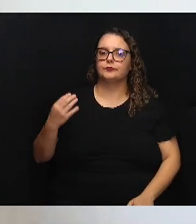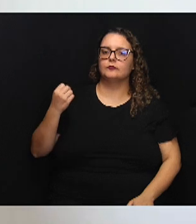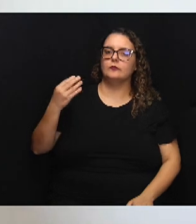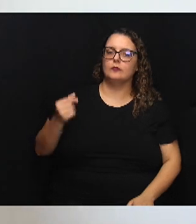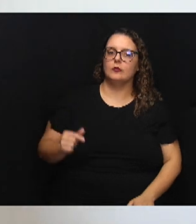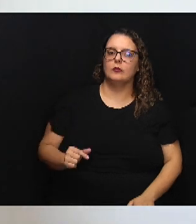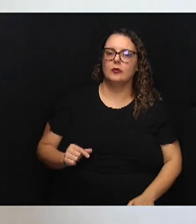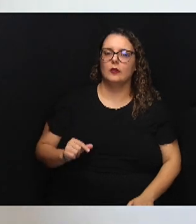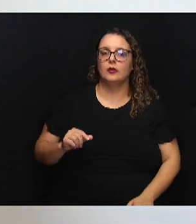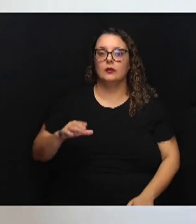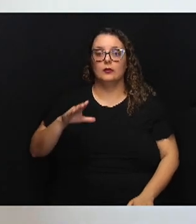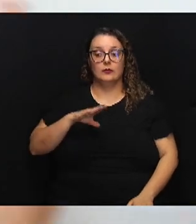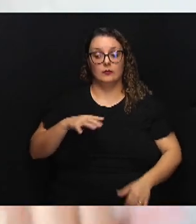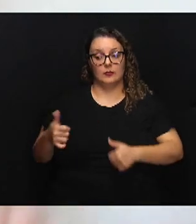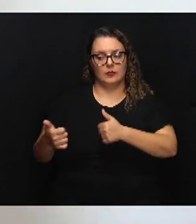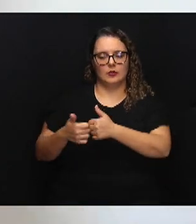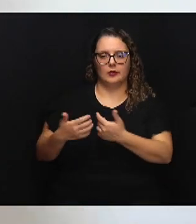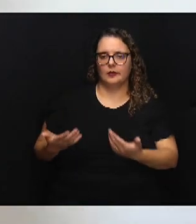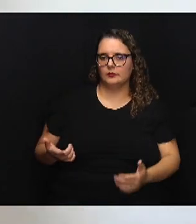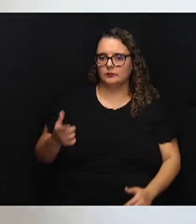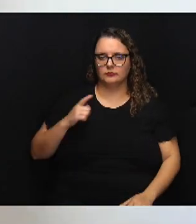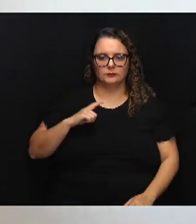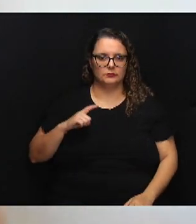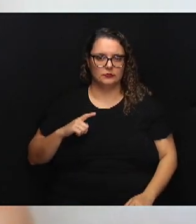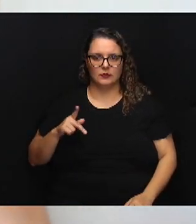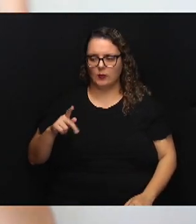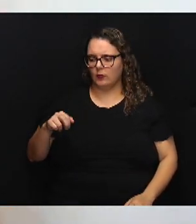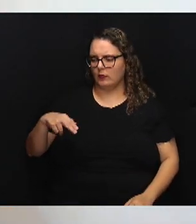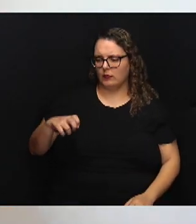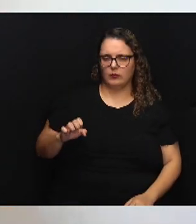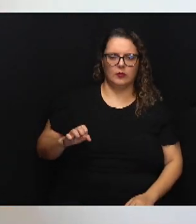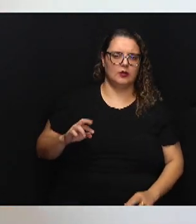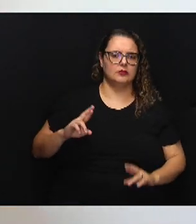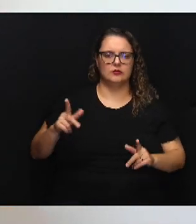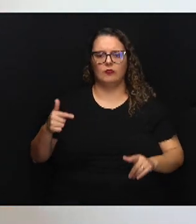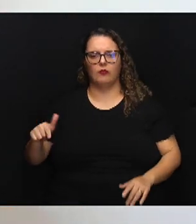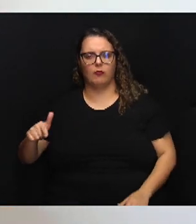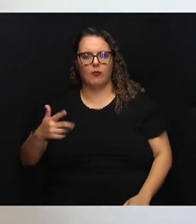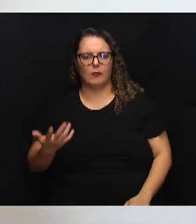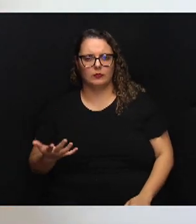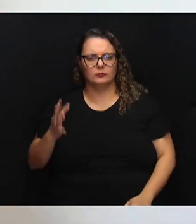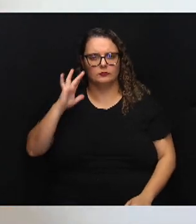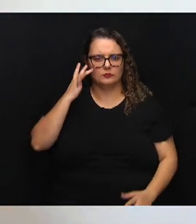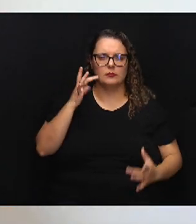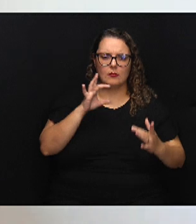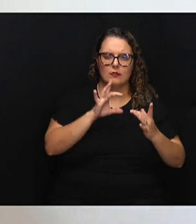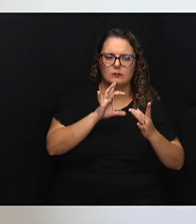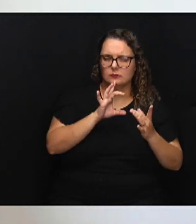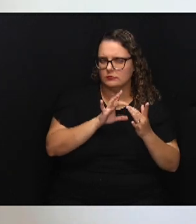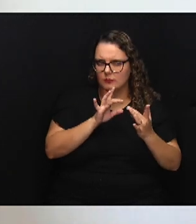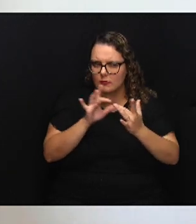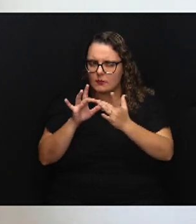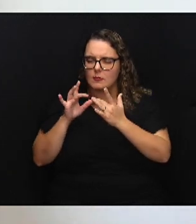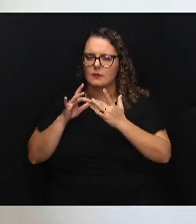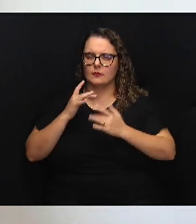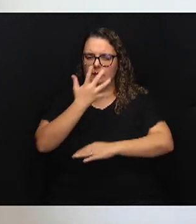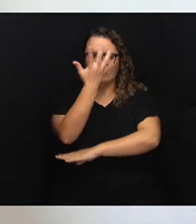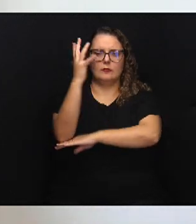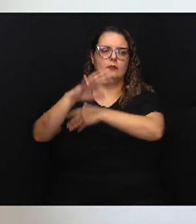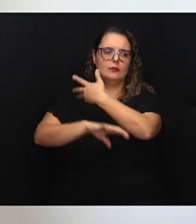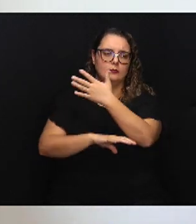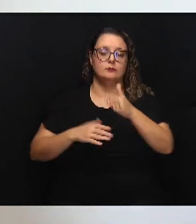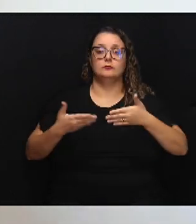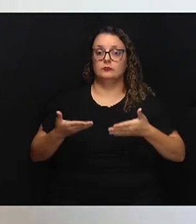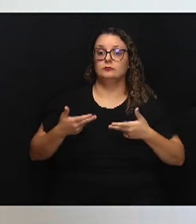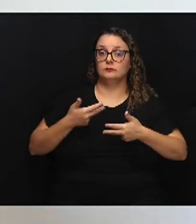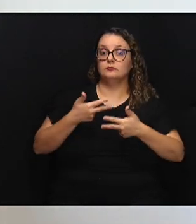que seja para um município vizinho que tem um parque diferente, uma lagoa, né, acho que esse contato com a natureza traz essa